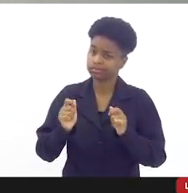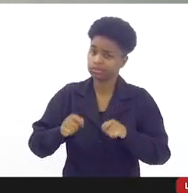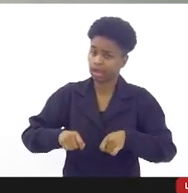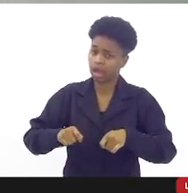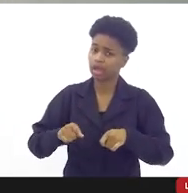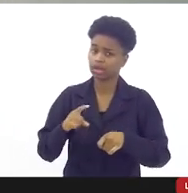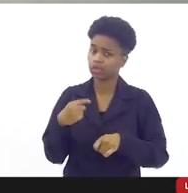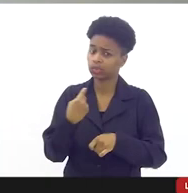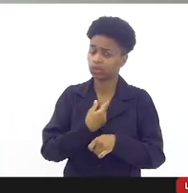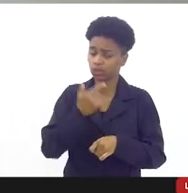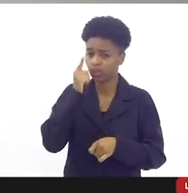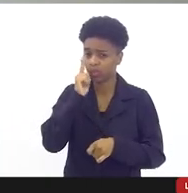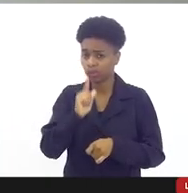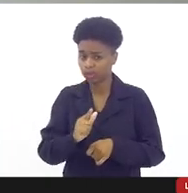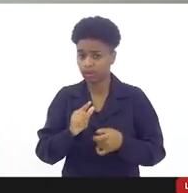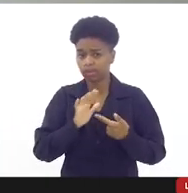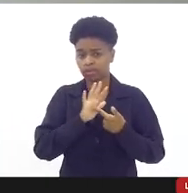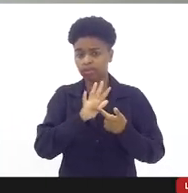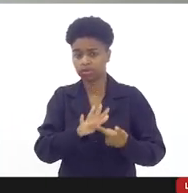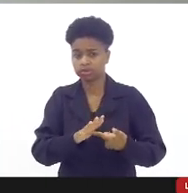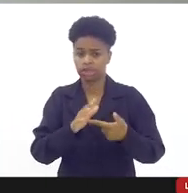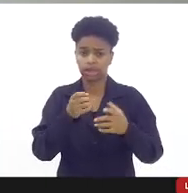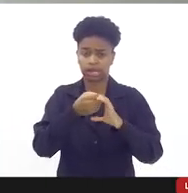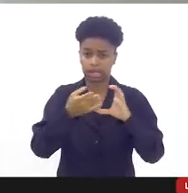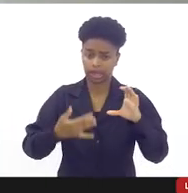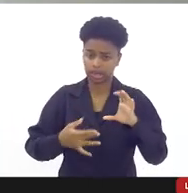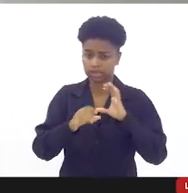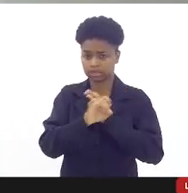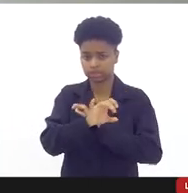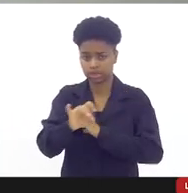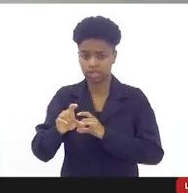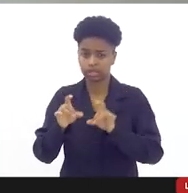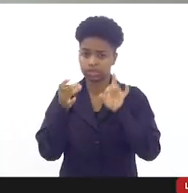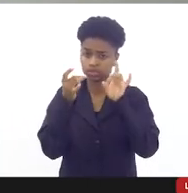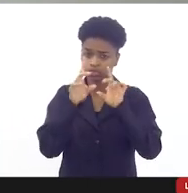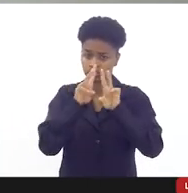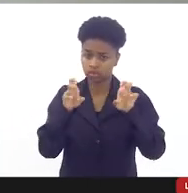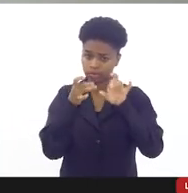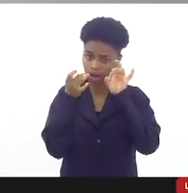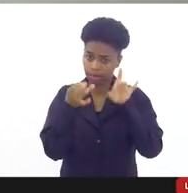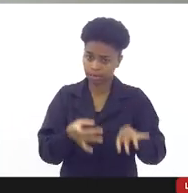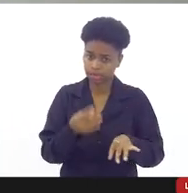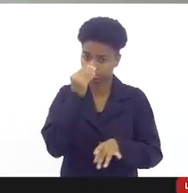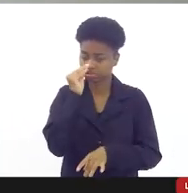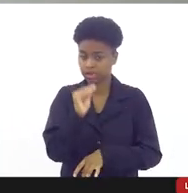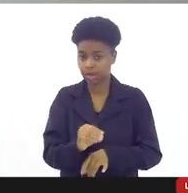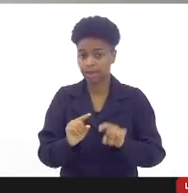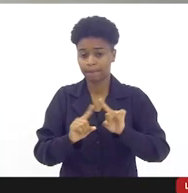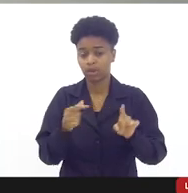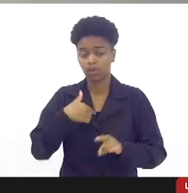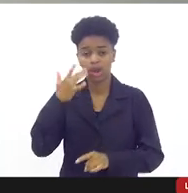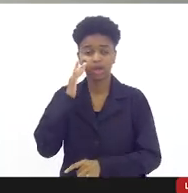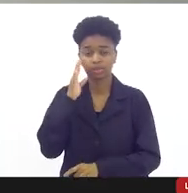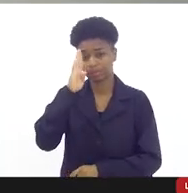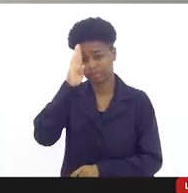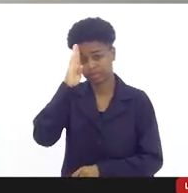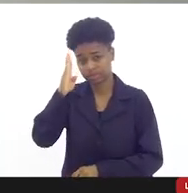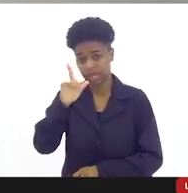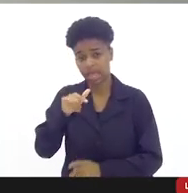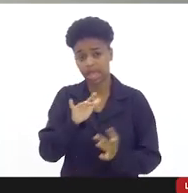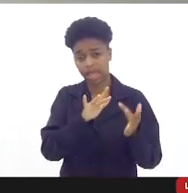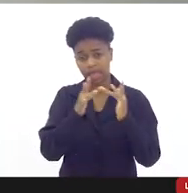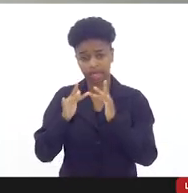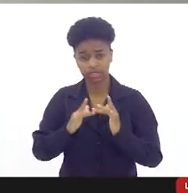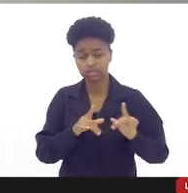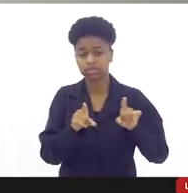estar trazendo elementos individuais de abandono e de descaso mas eu acho que o principal é a rede